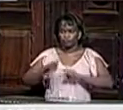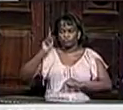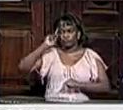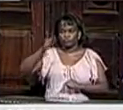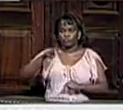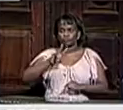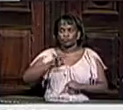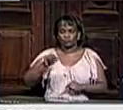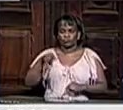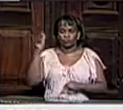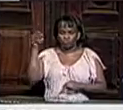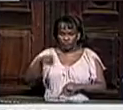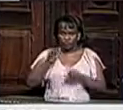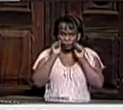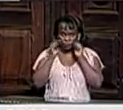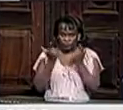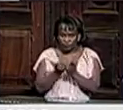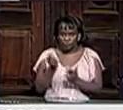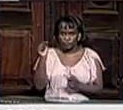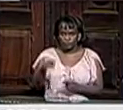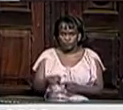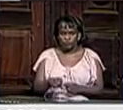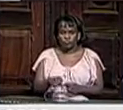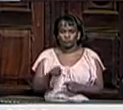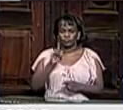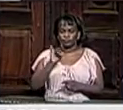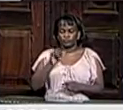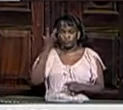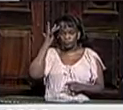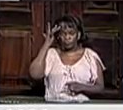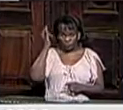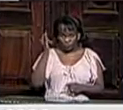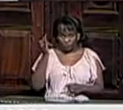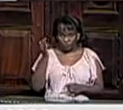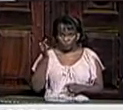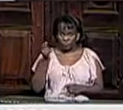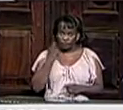mandará para essa casa, no dia de amanhã,